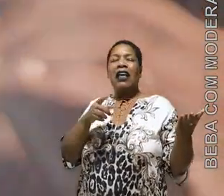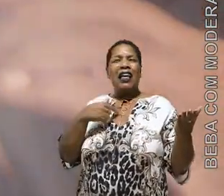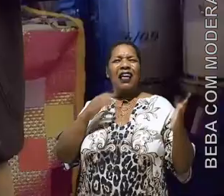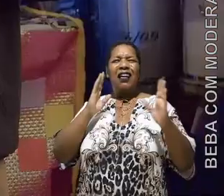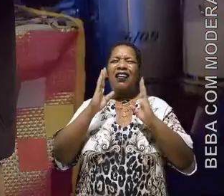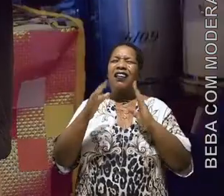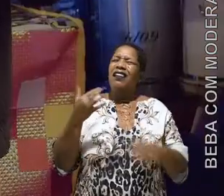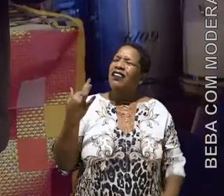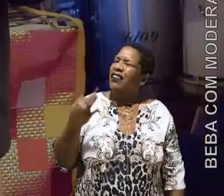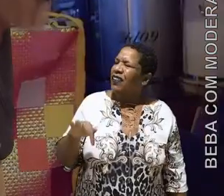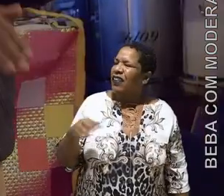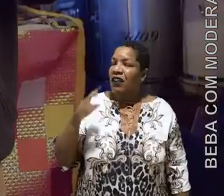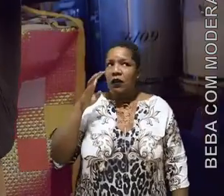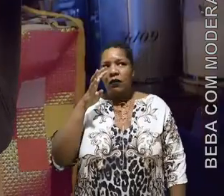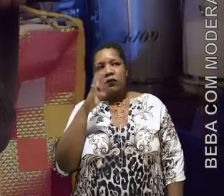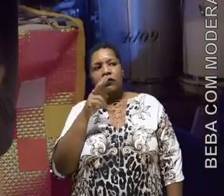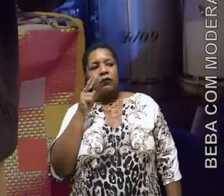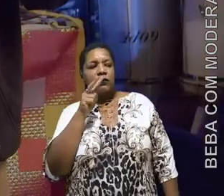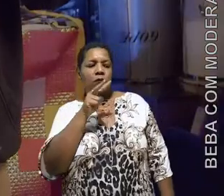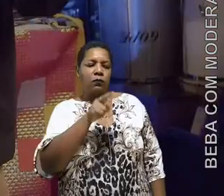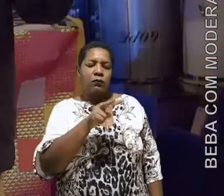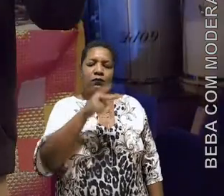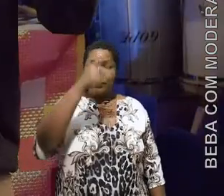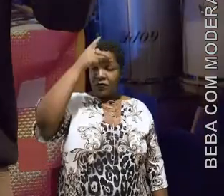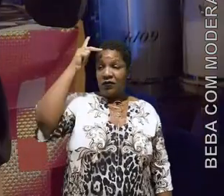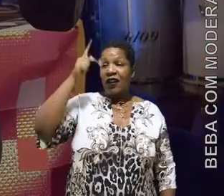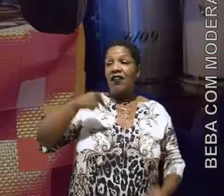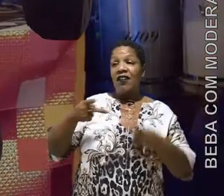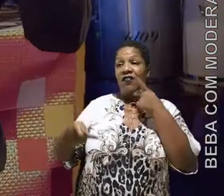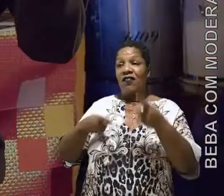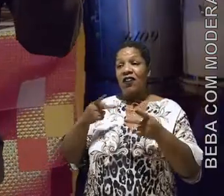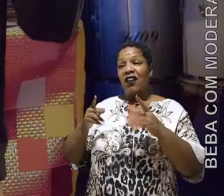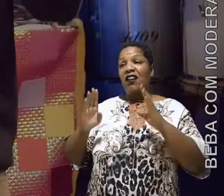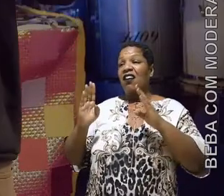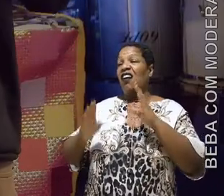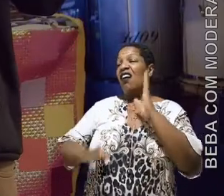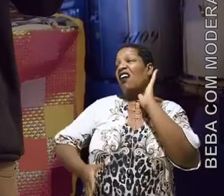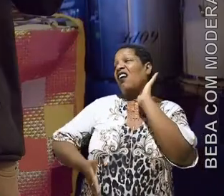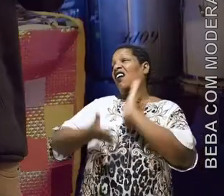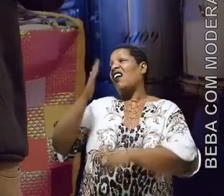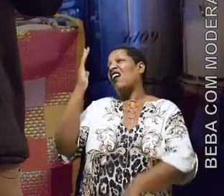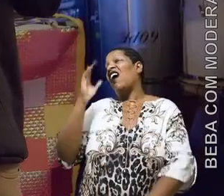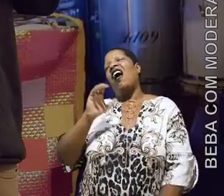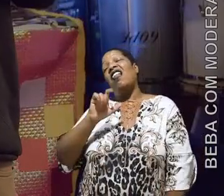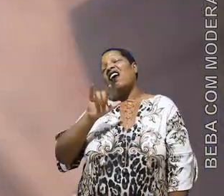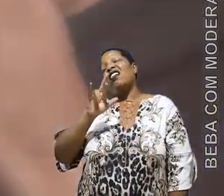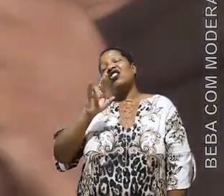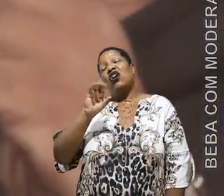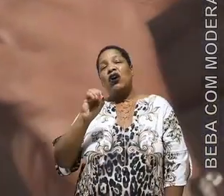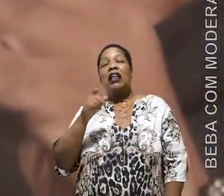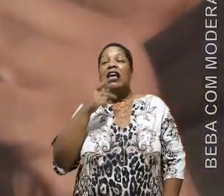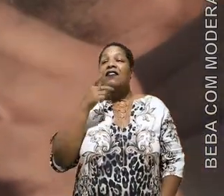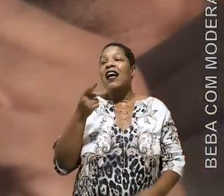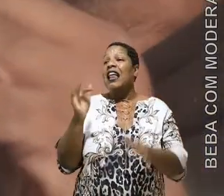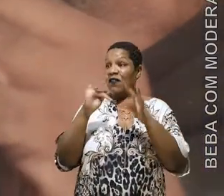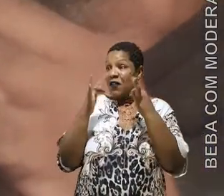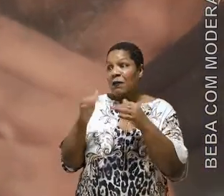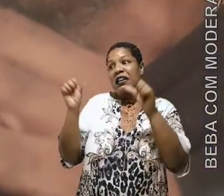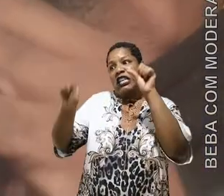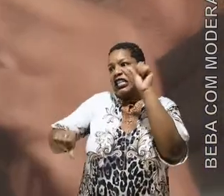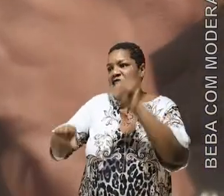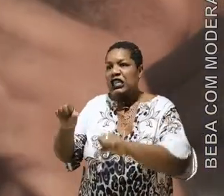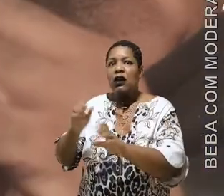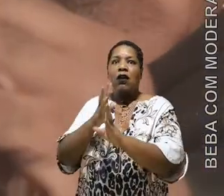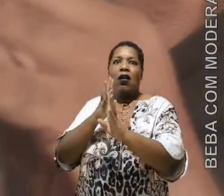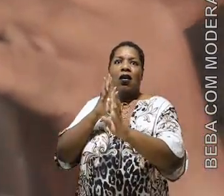de Defesa do atroz pelo Corredor da dor olhares acusatórios o redentor fala em casa aleatório fazer de tudo